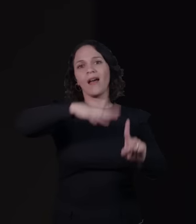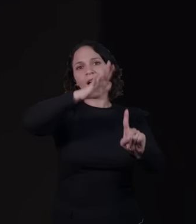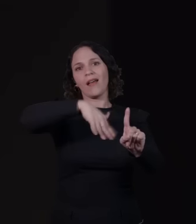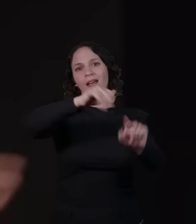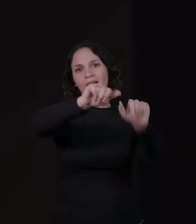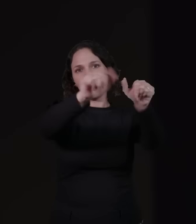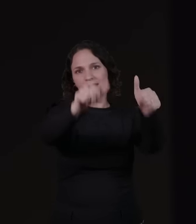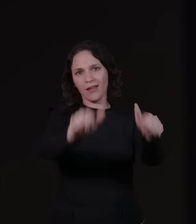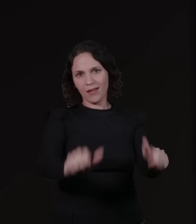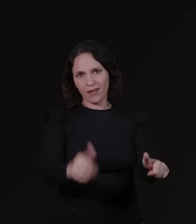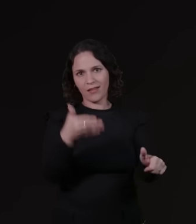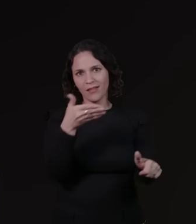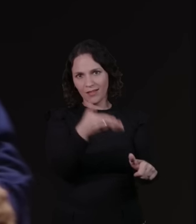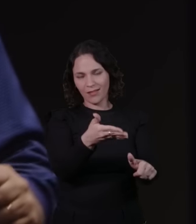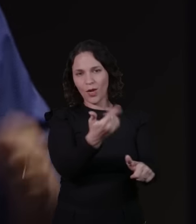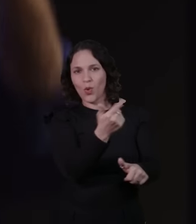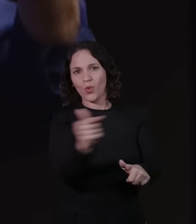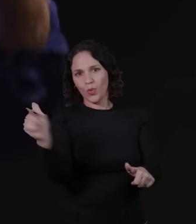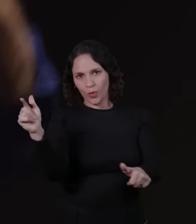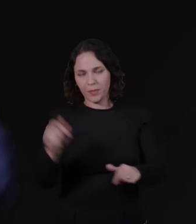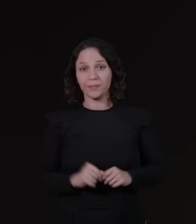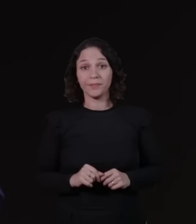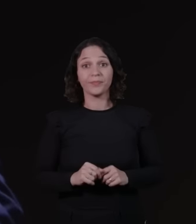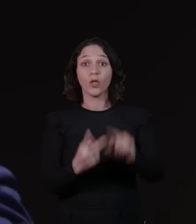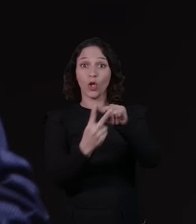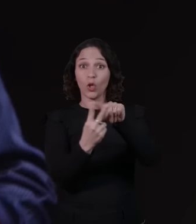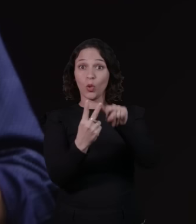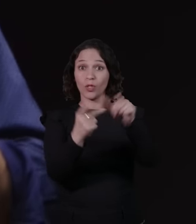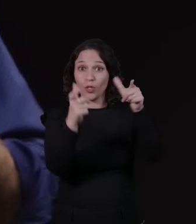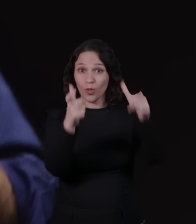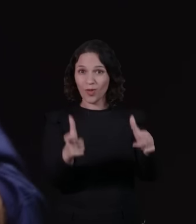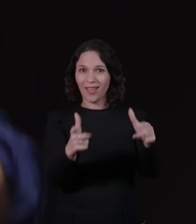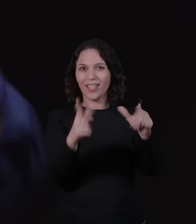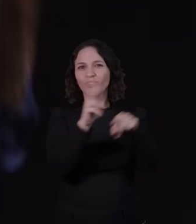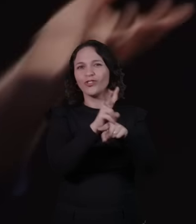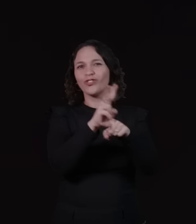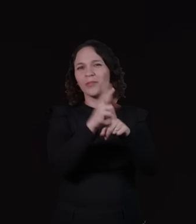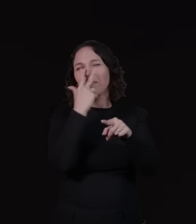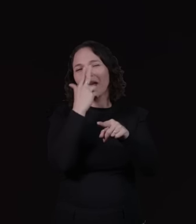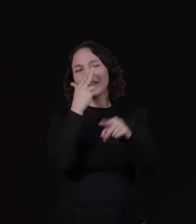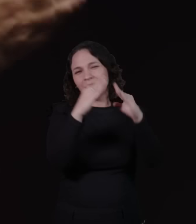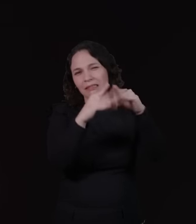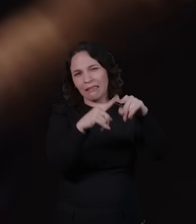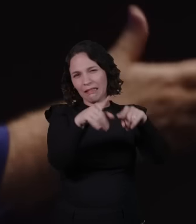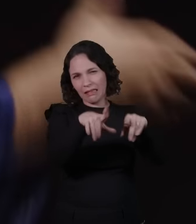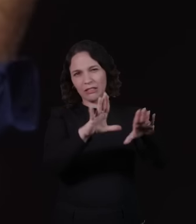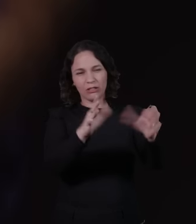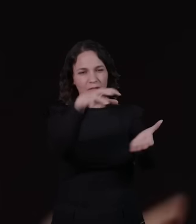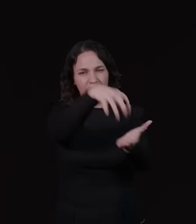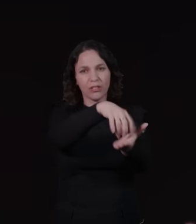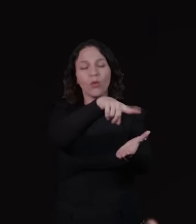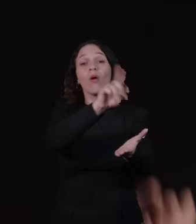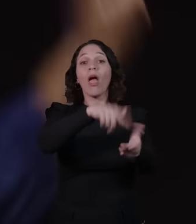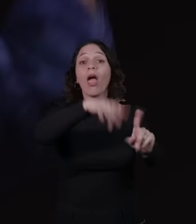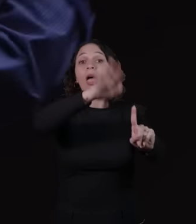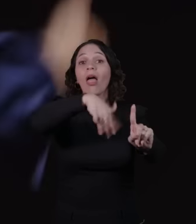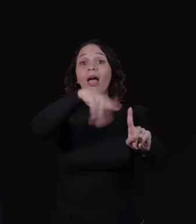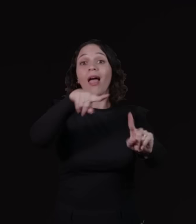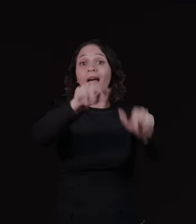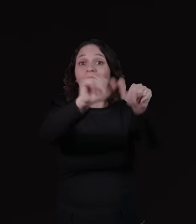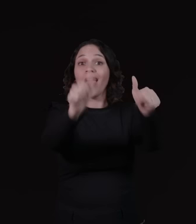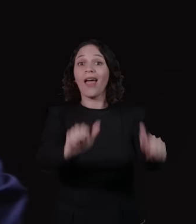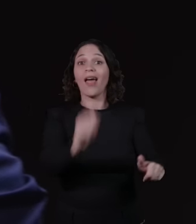erigido para adoração dos deuses. Dois deles eram especialmente para adoração aos Césares. Um